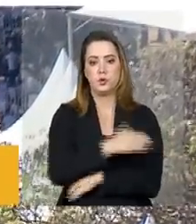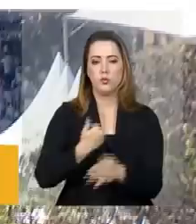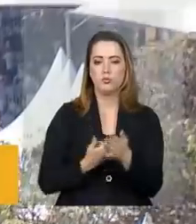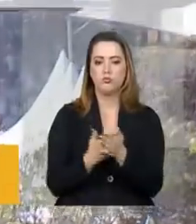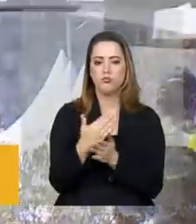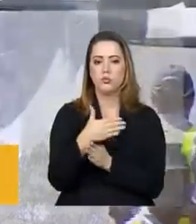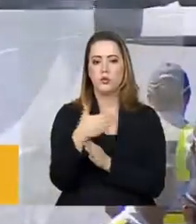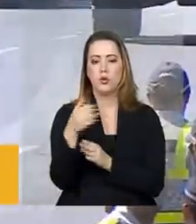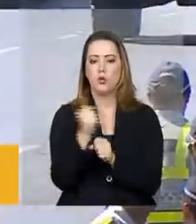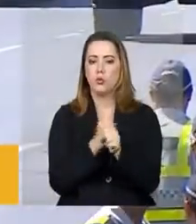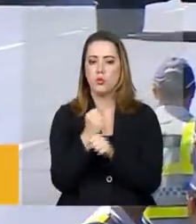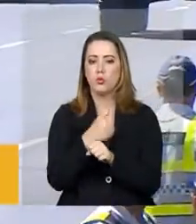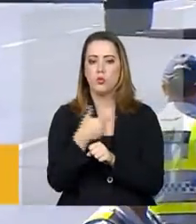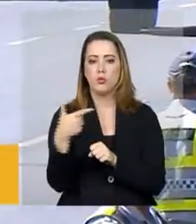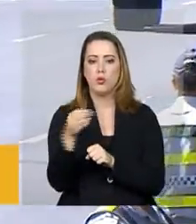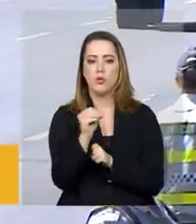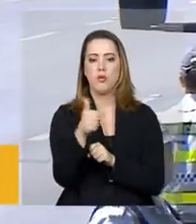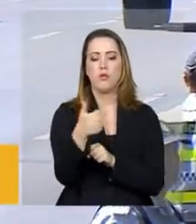2010.